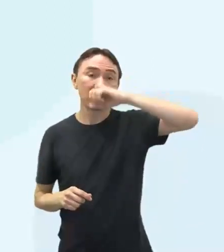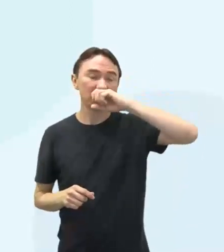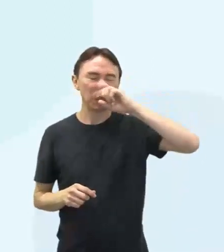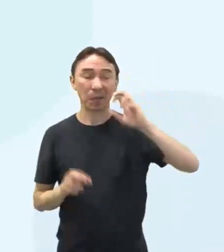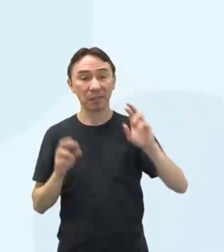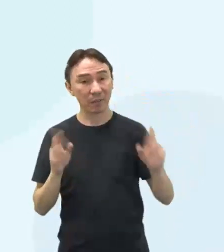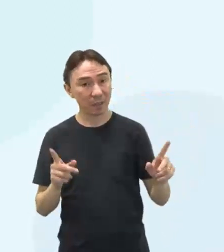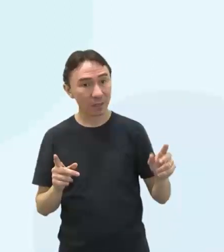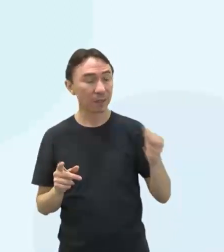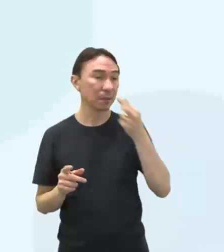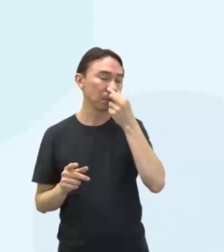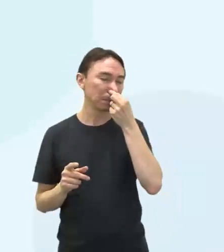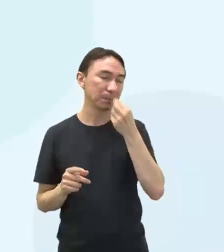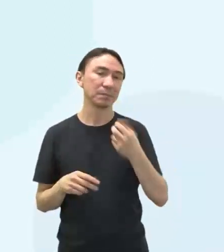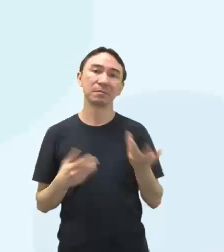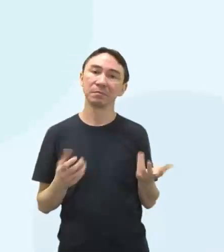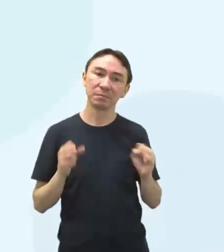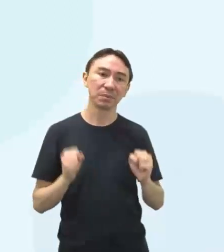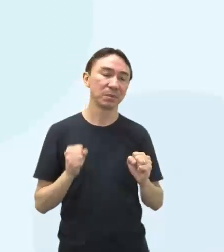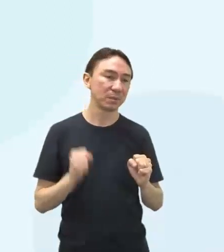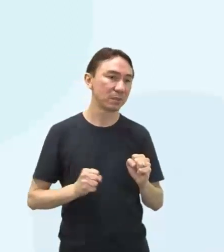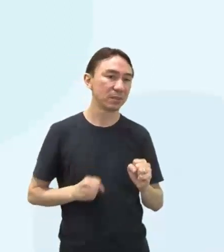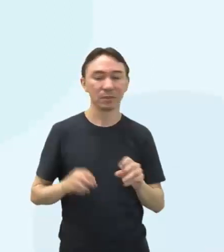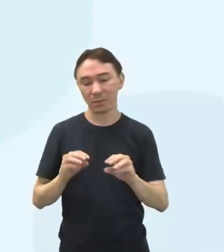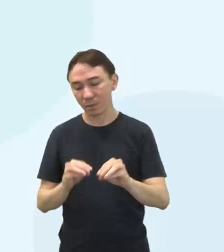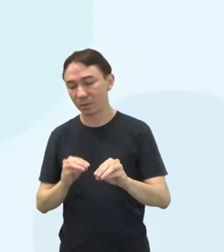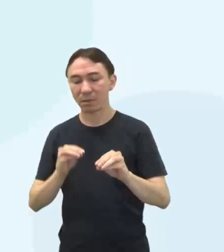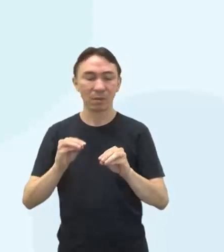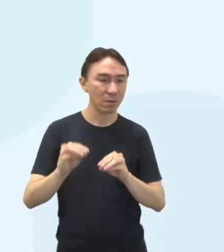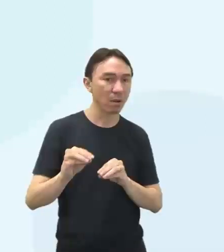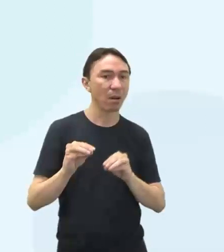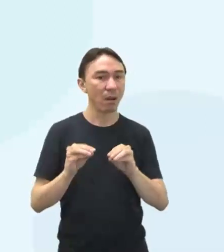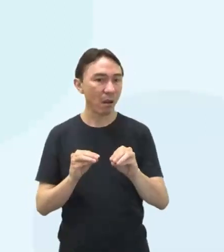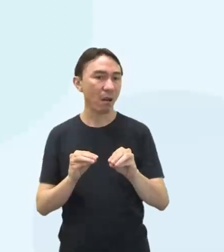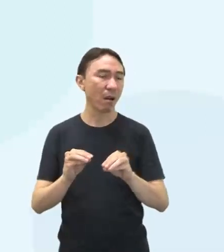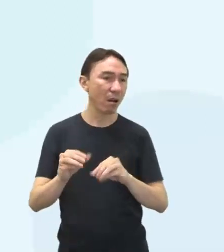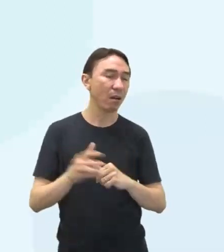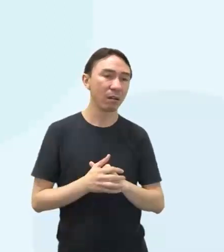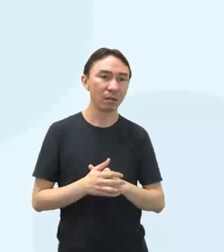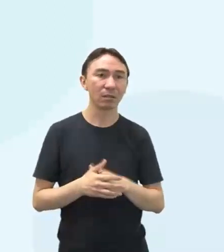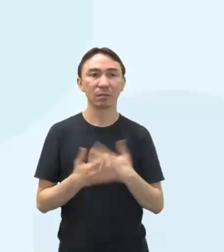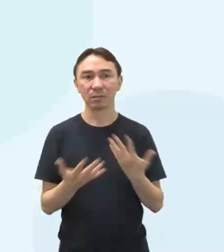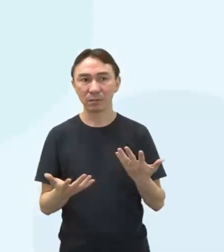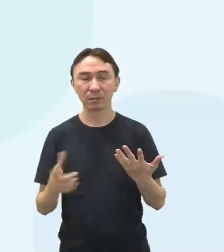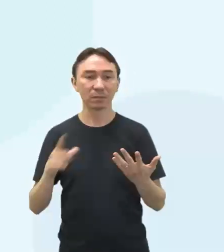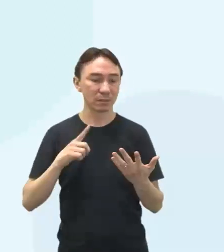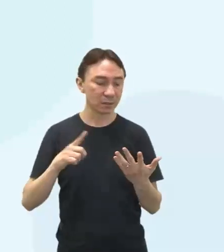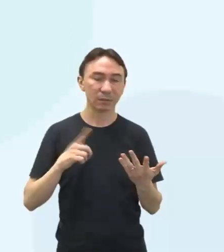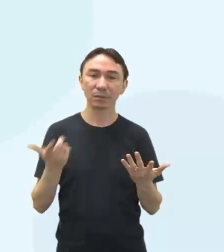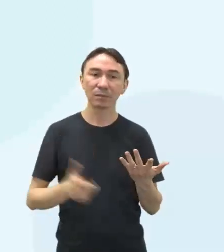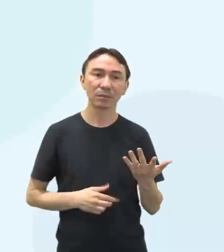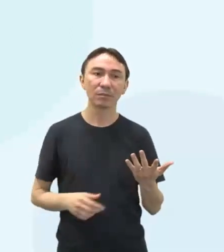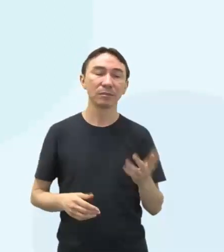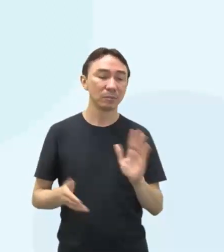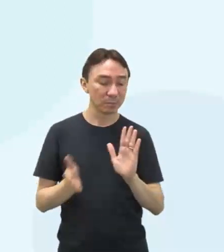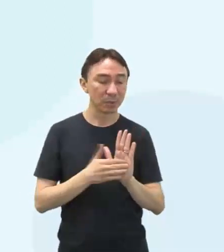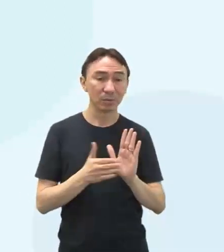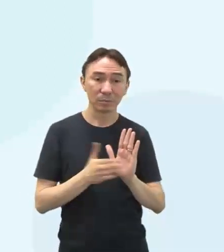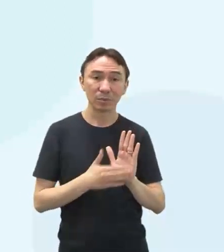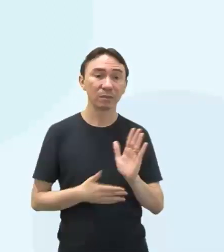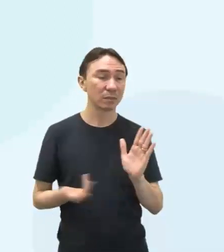é trazendo jogos é propostas que Tragam o o